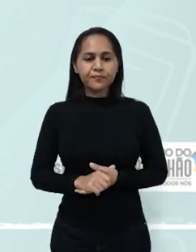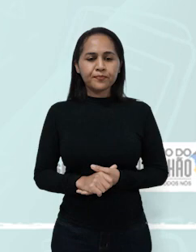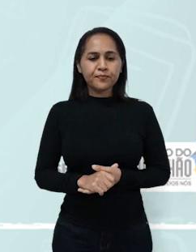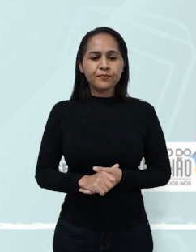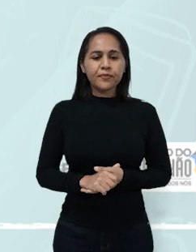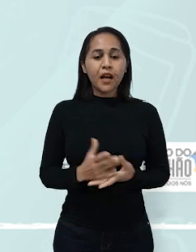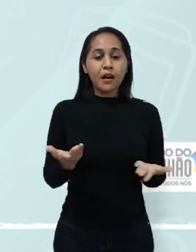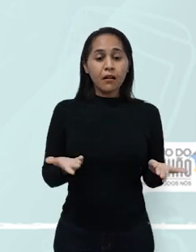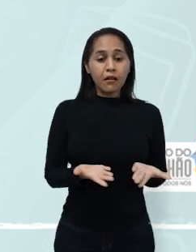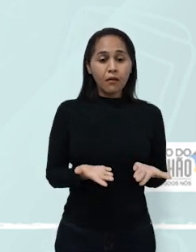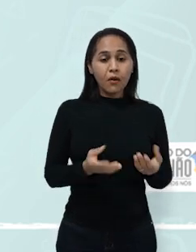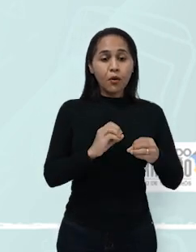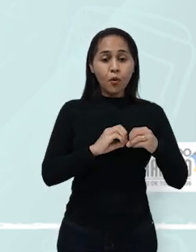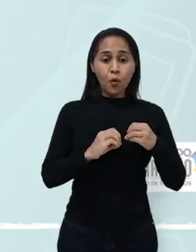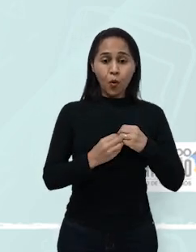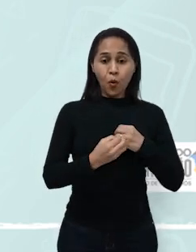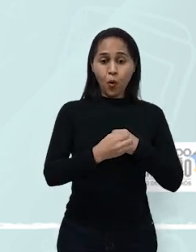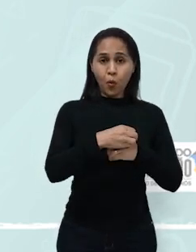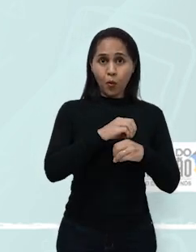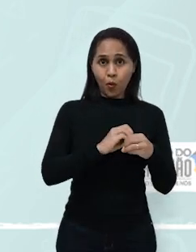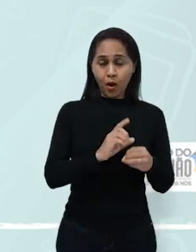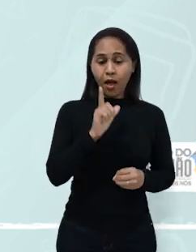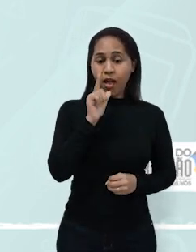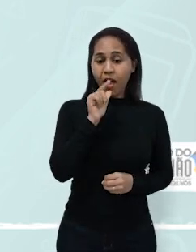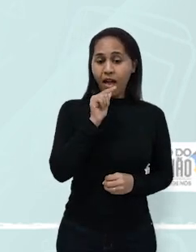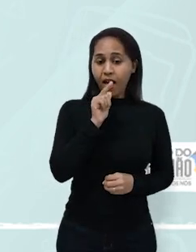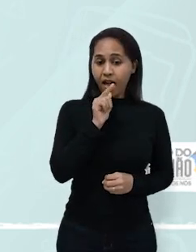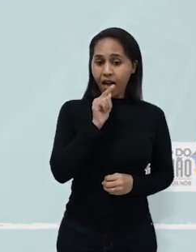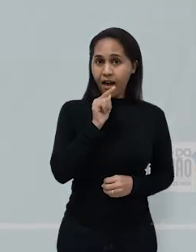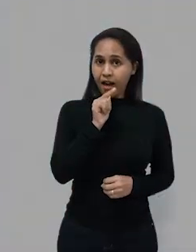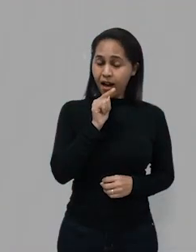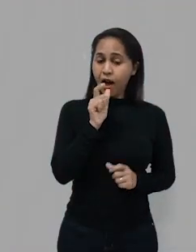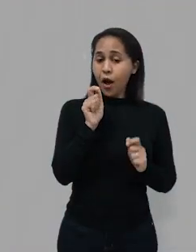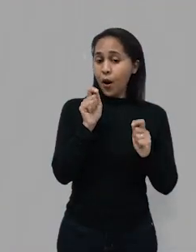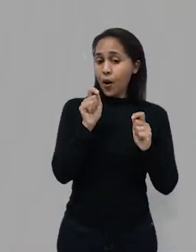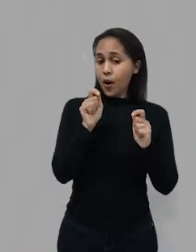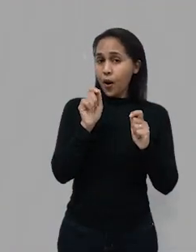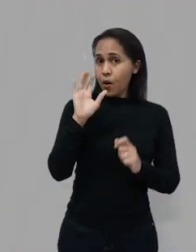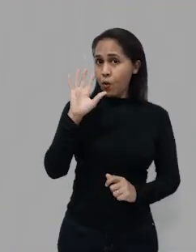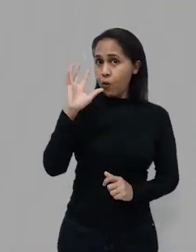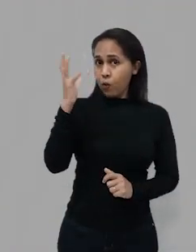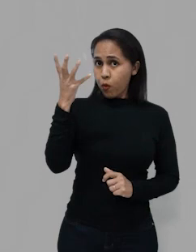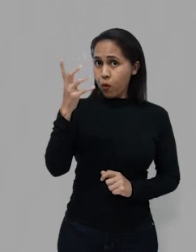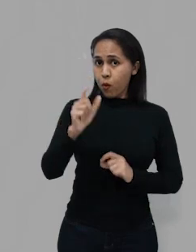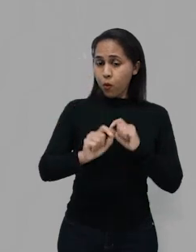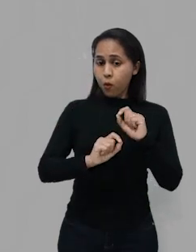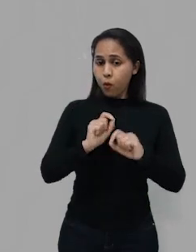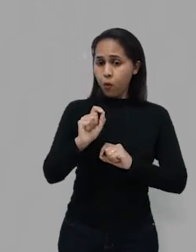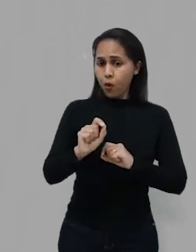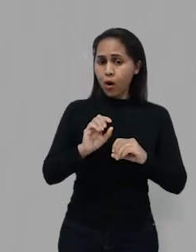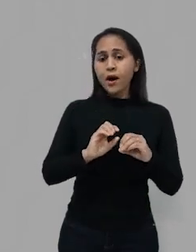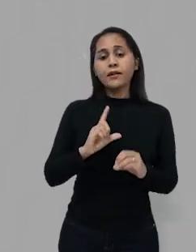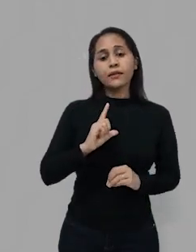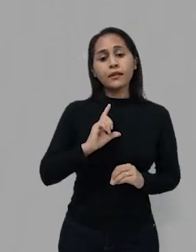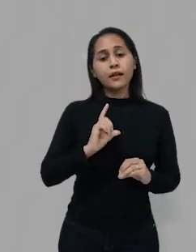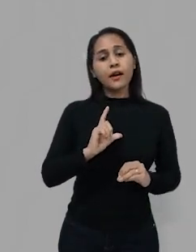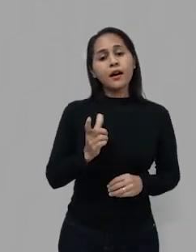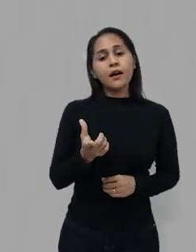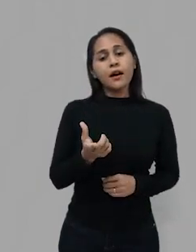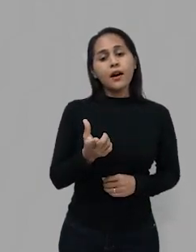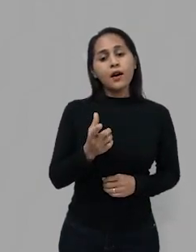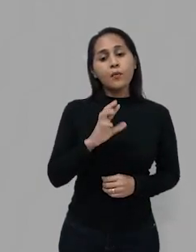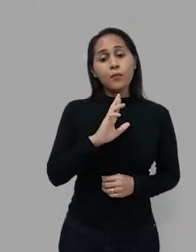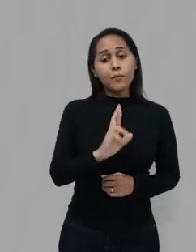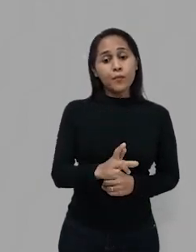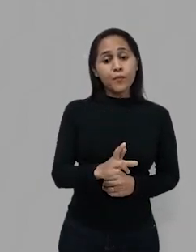moleculares, a água ela pode gerar uma solução molecular, então apenas uma dissolução,